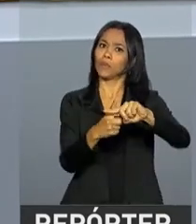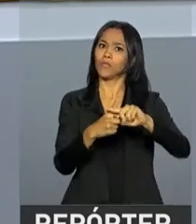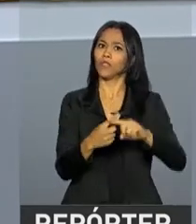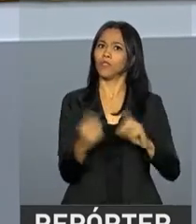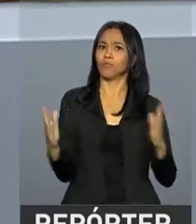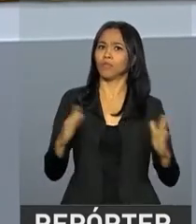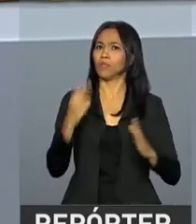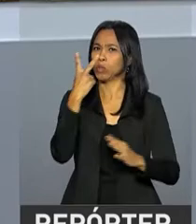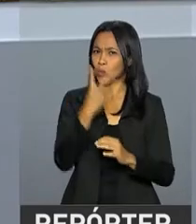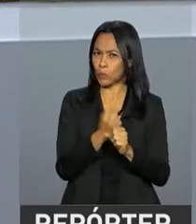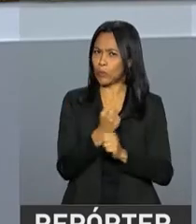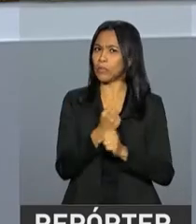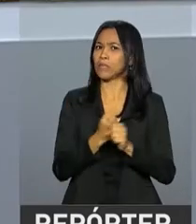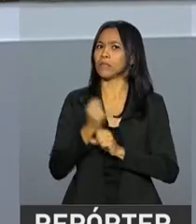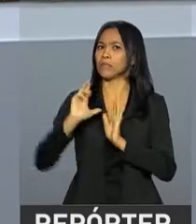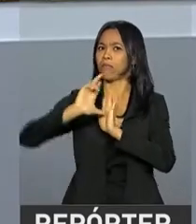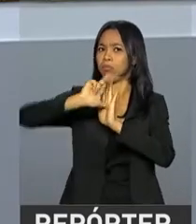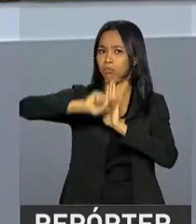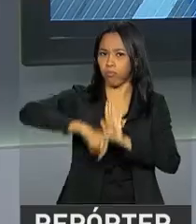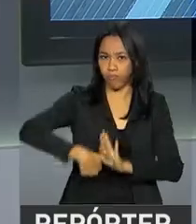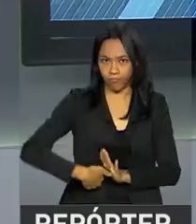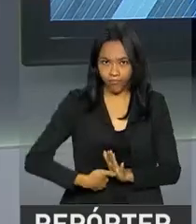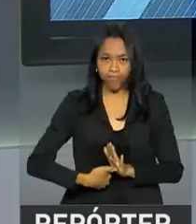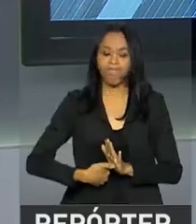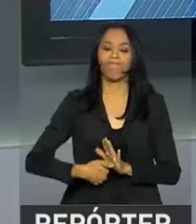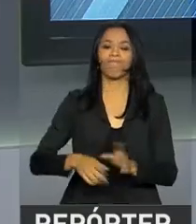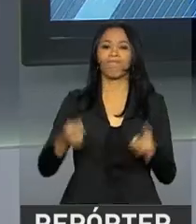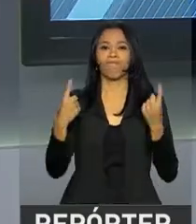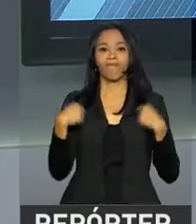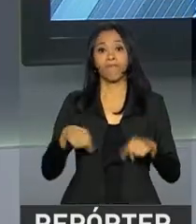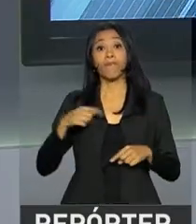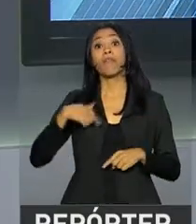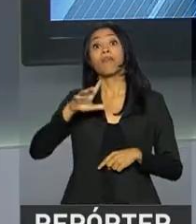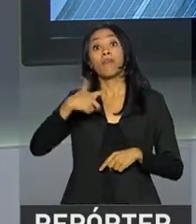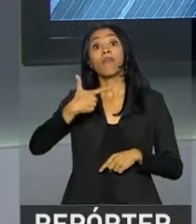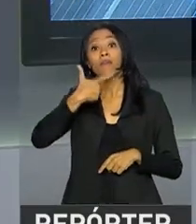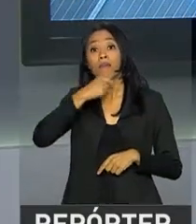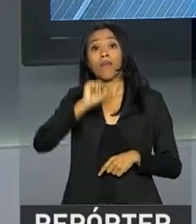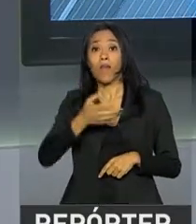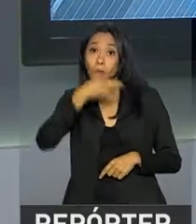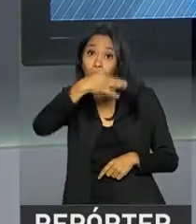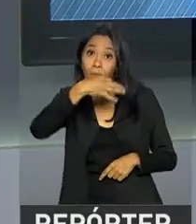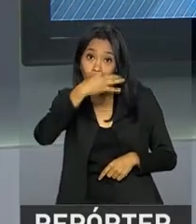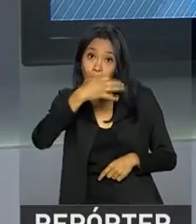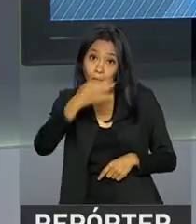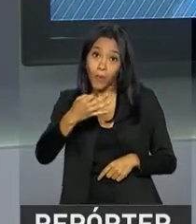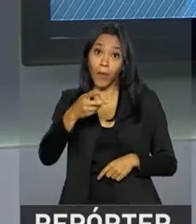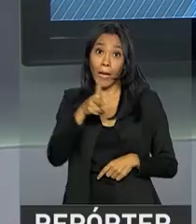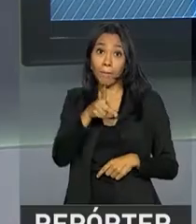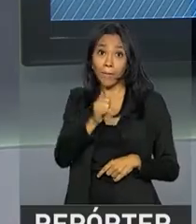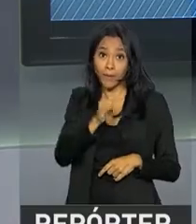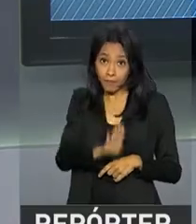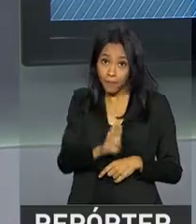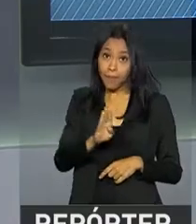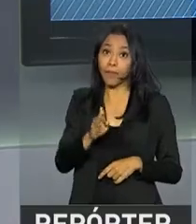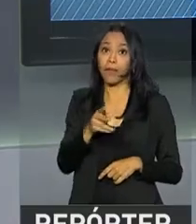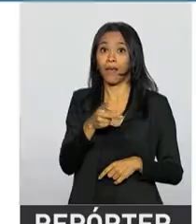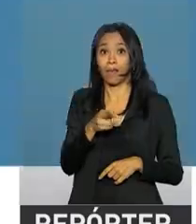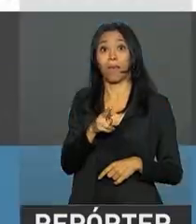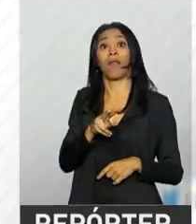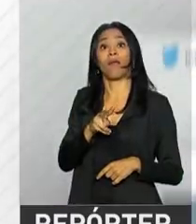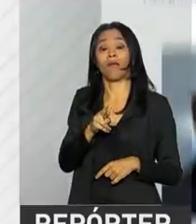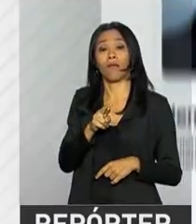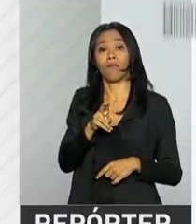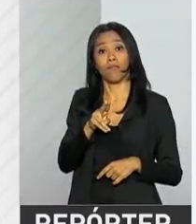de dois anos de recessão quem também comentou a prévia do pib foi o ministro da fazenda e henrique meirelles em uma rede social